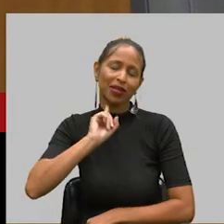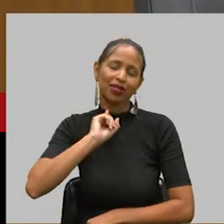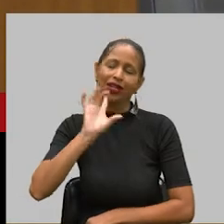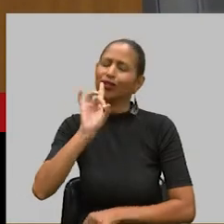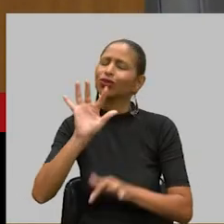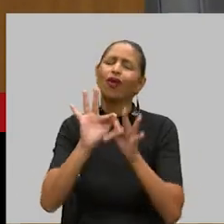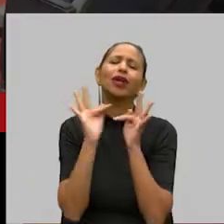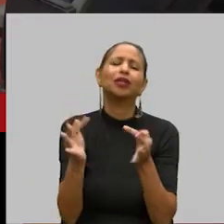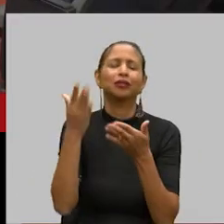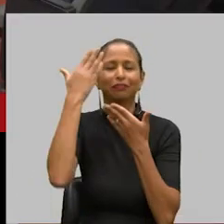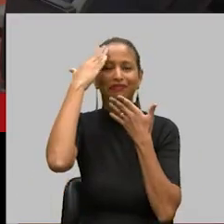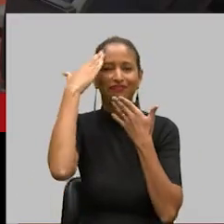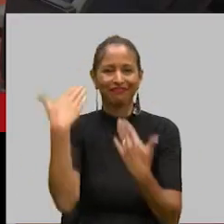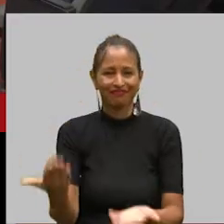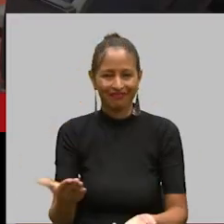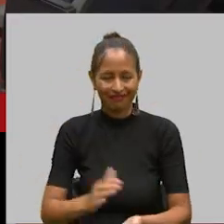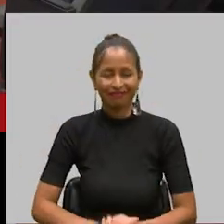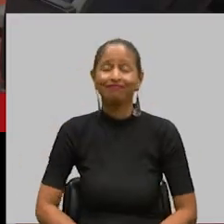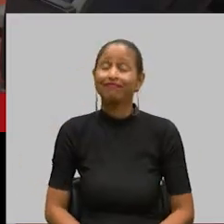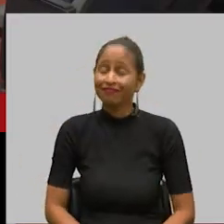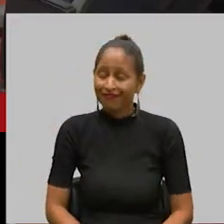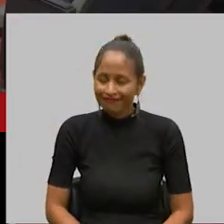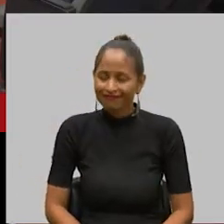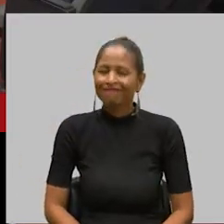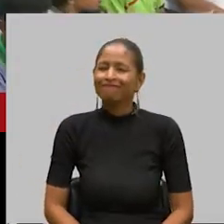muito obrigada